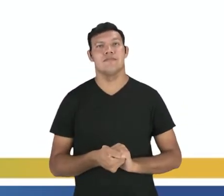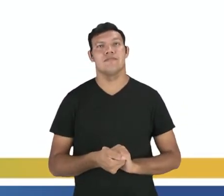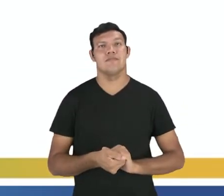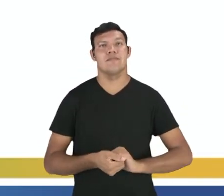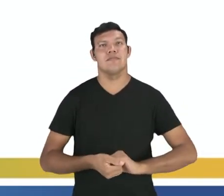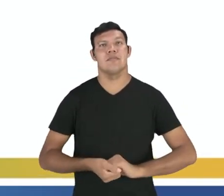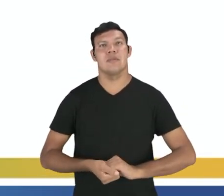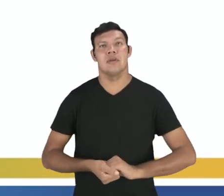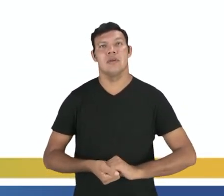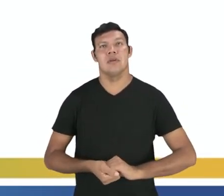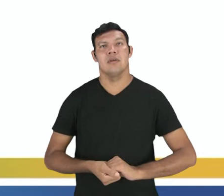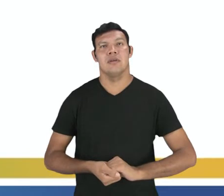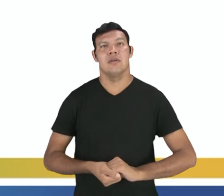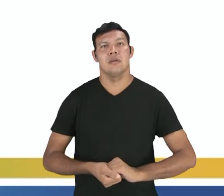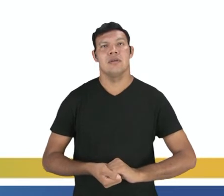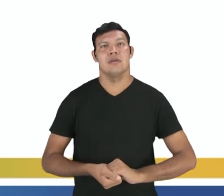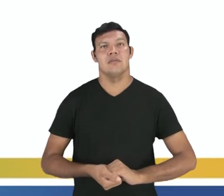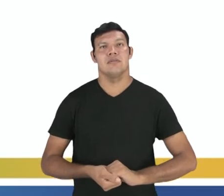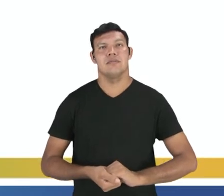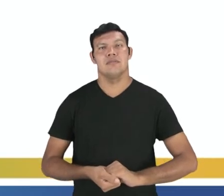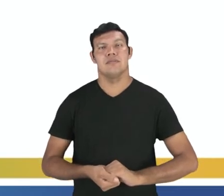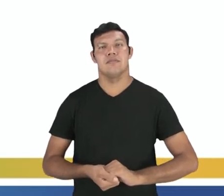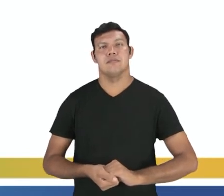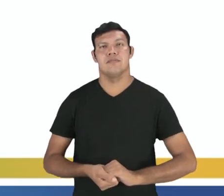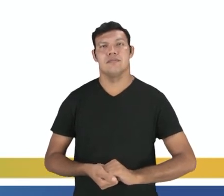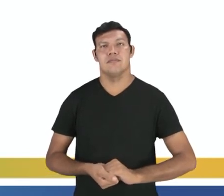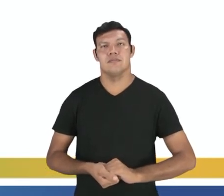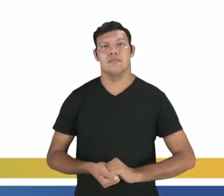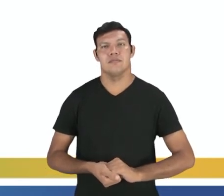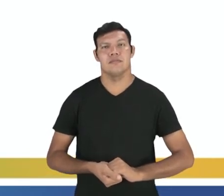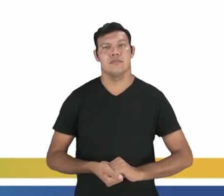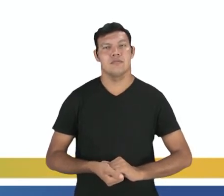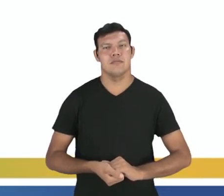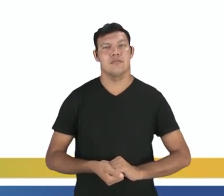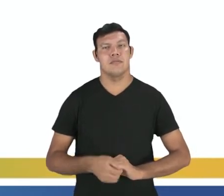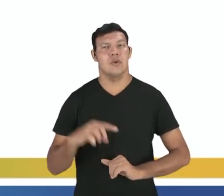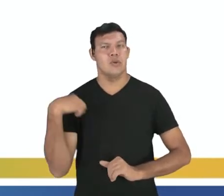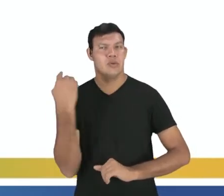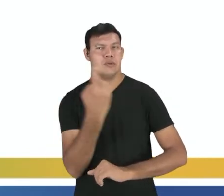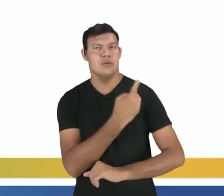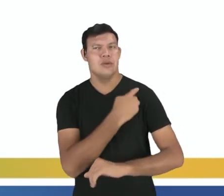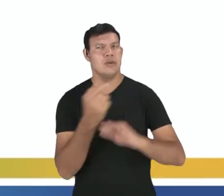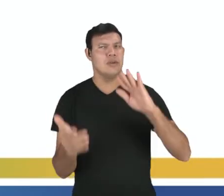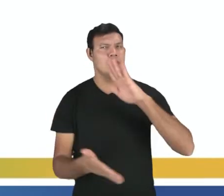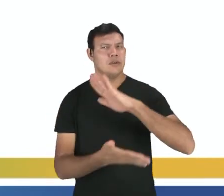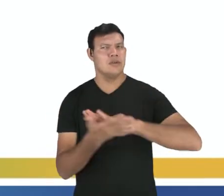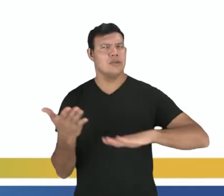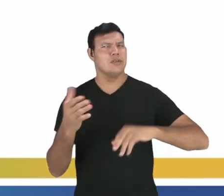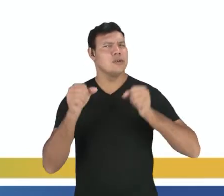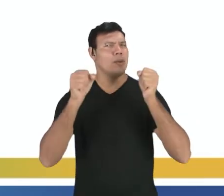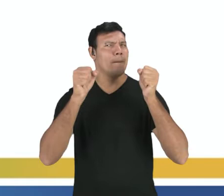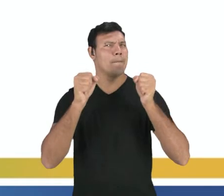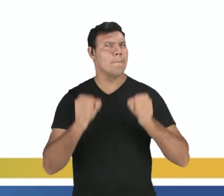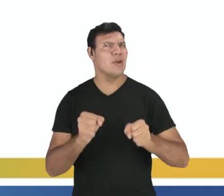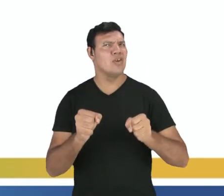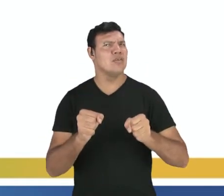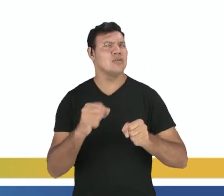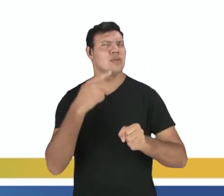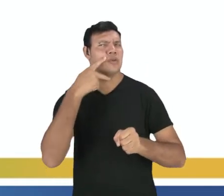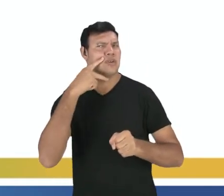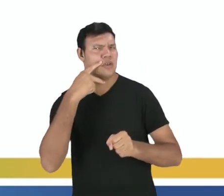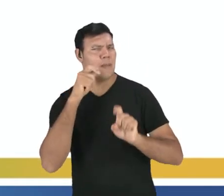we travel to Fortaleza in December? Poderemos ou podemos, viajar para Fortaleza em